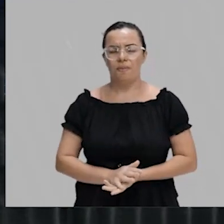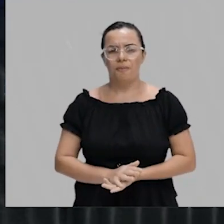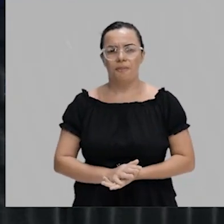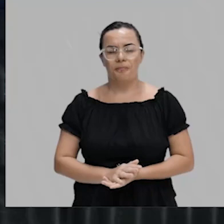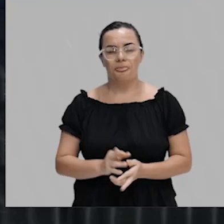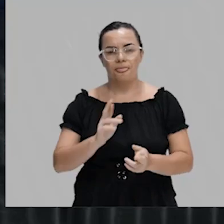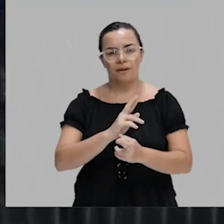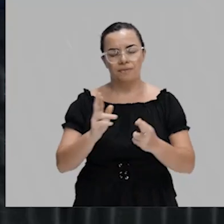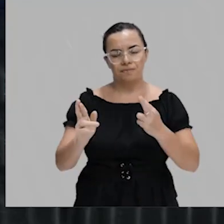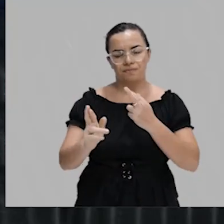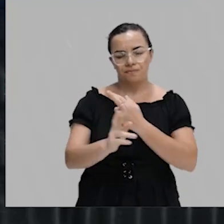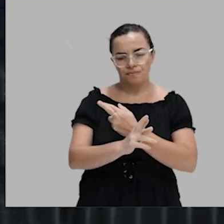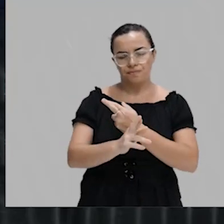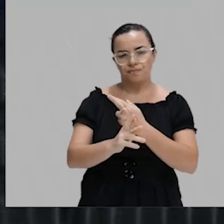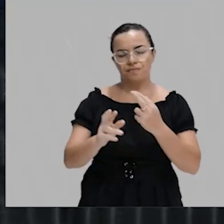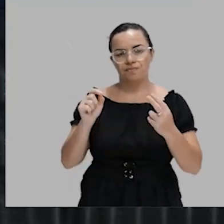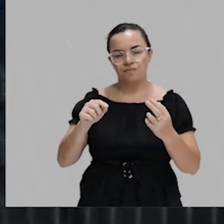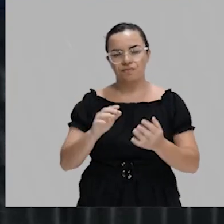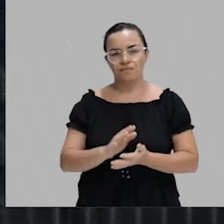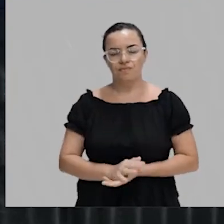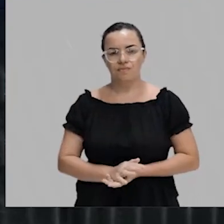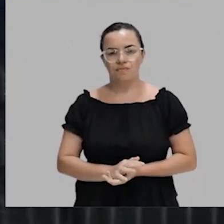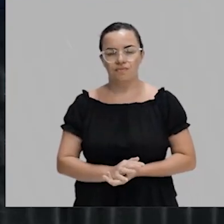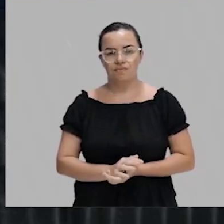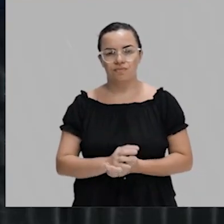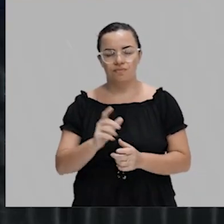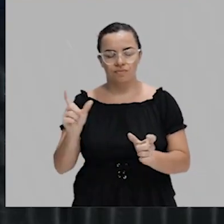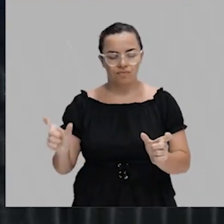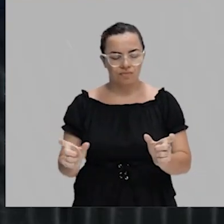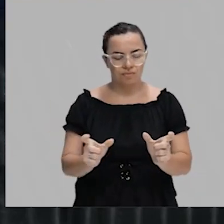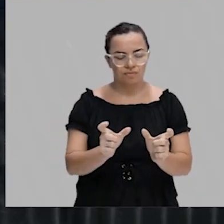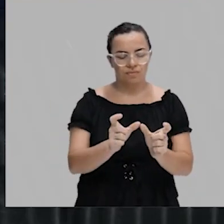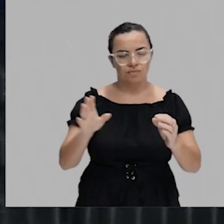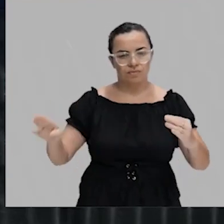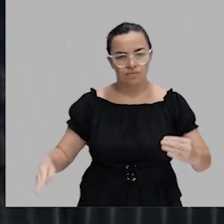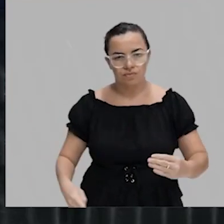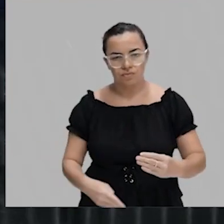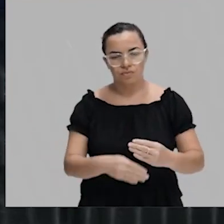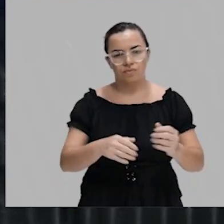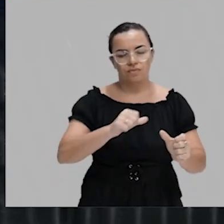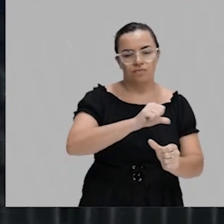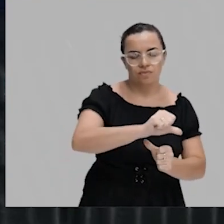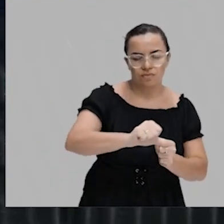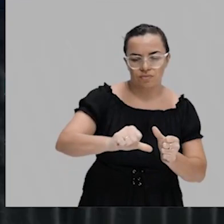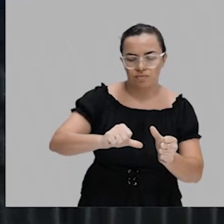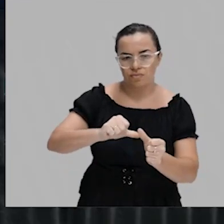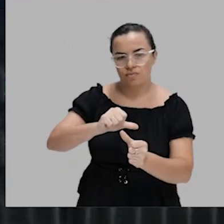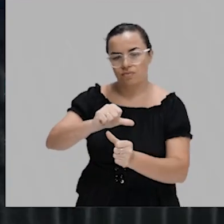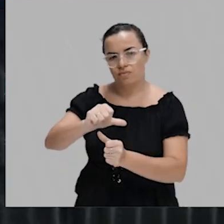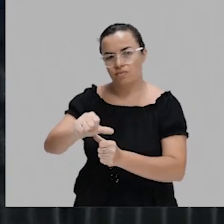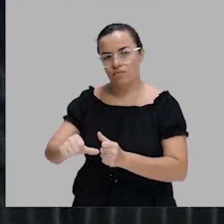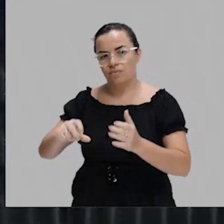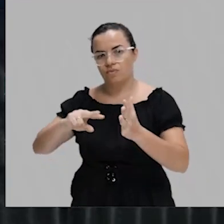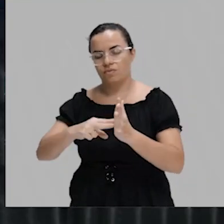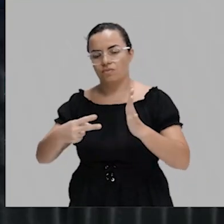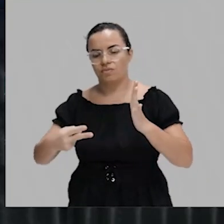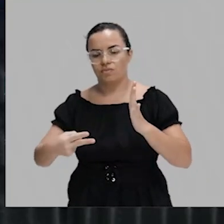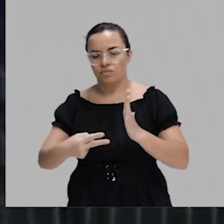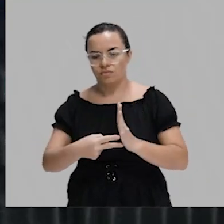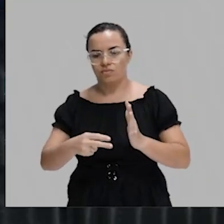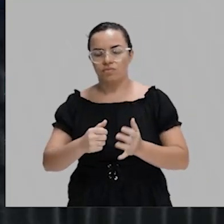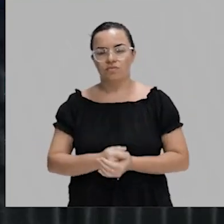a relação deles com os seus respectivos complementos muda de acordo com o sentido.